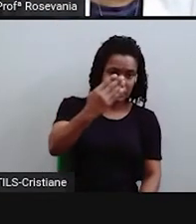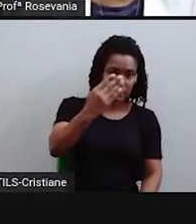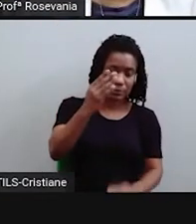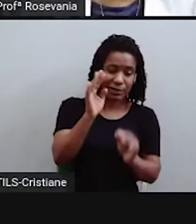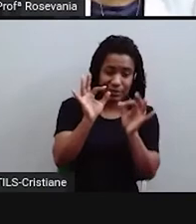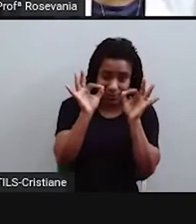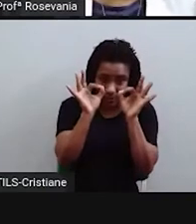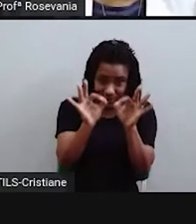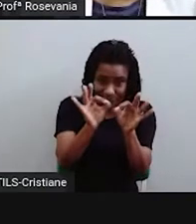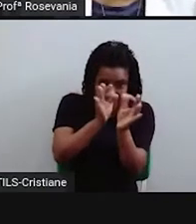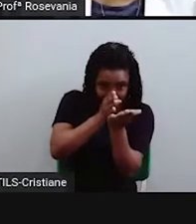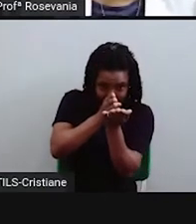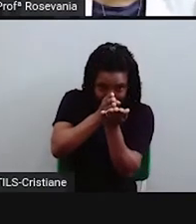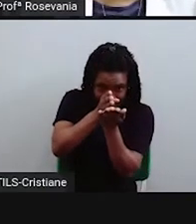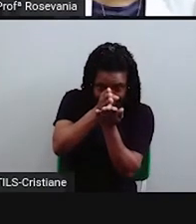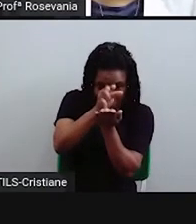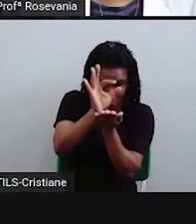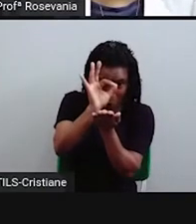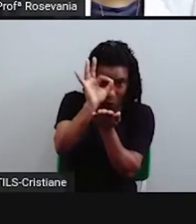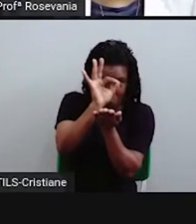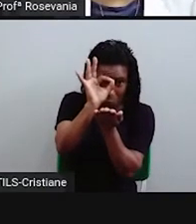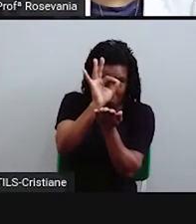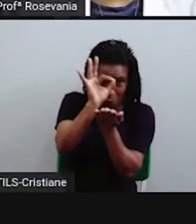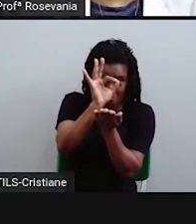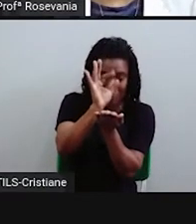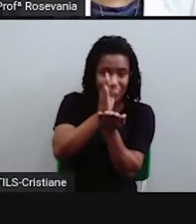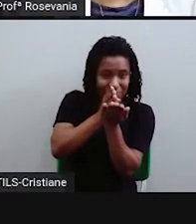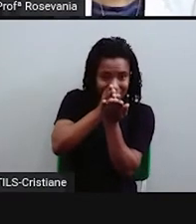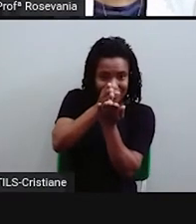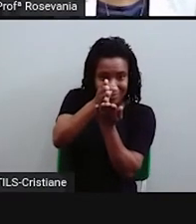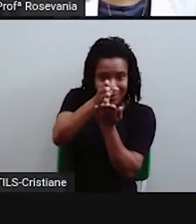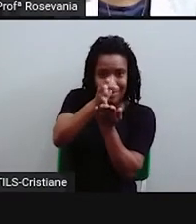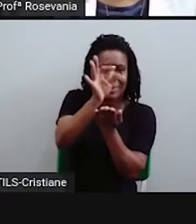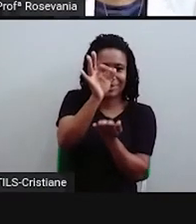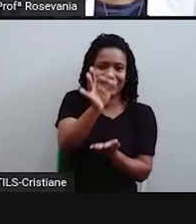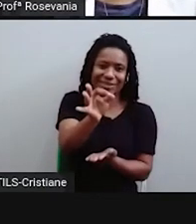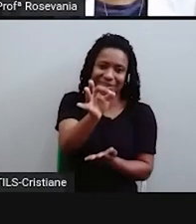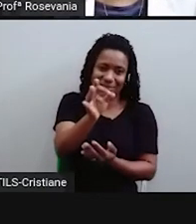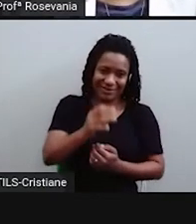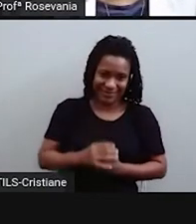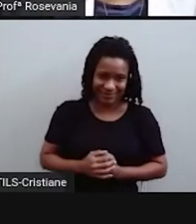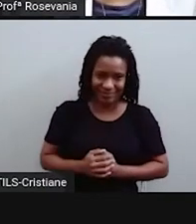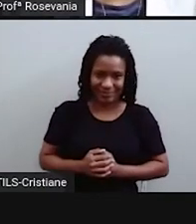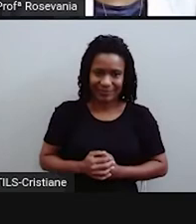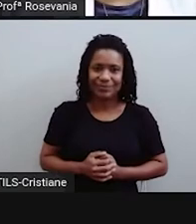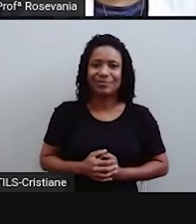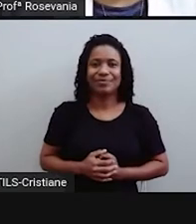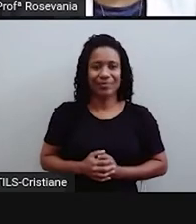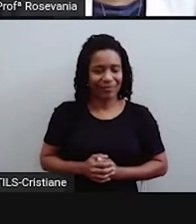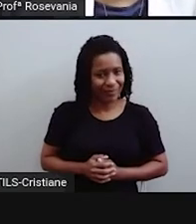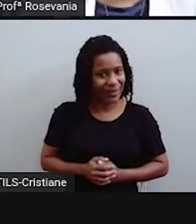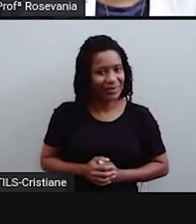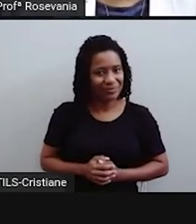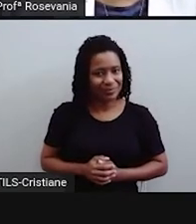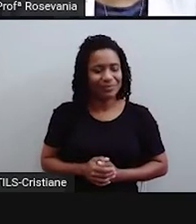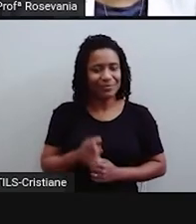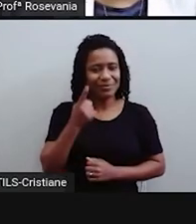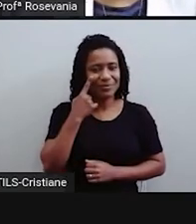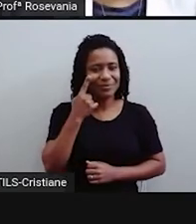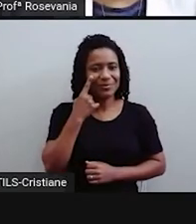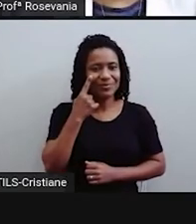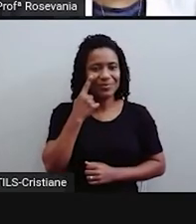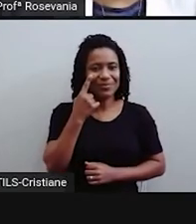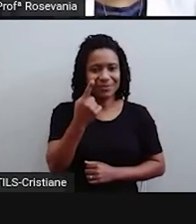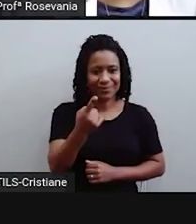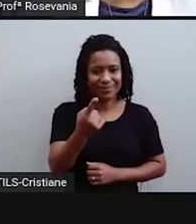isso para fazer esses mapas, essas orientações aí que a gente tinha. Bom, uma bem comum, né, que a gente sempre